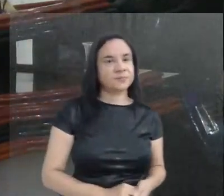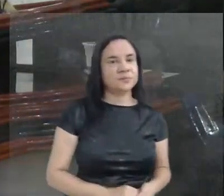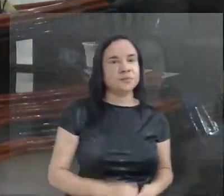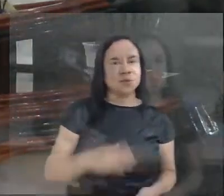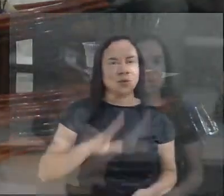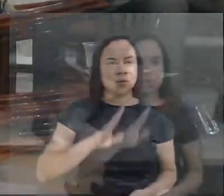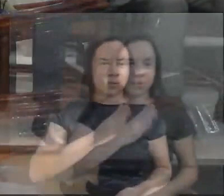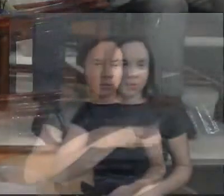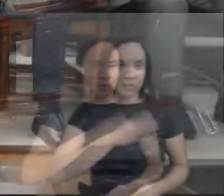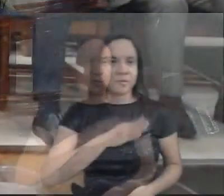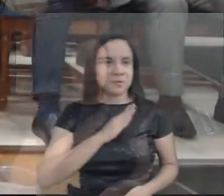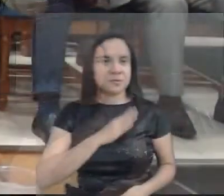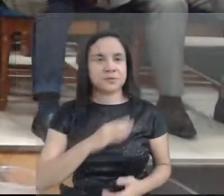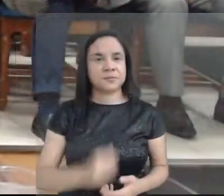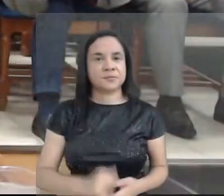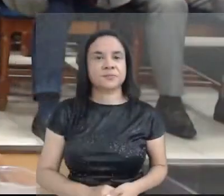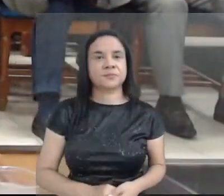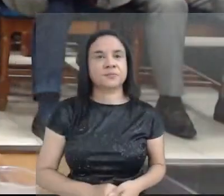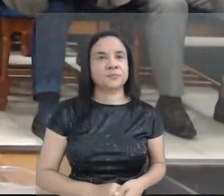Então veja